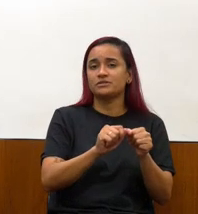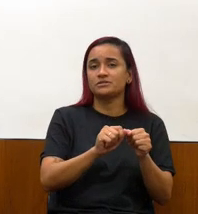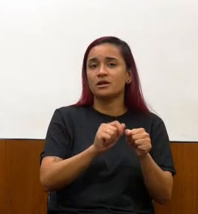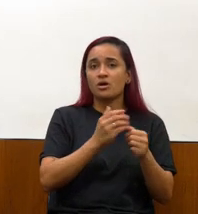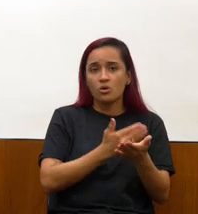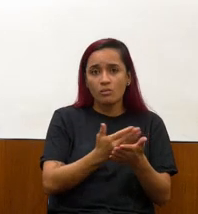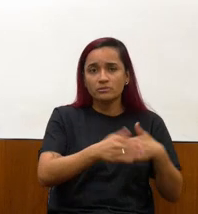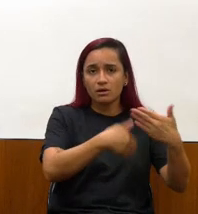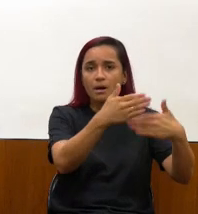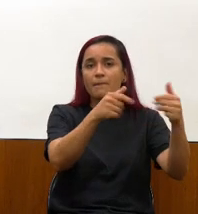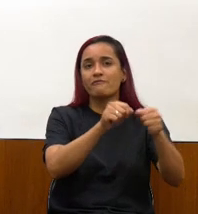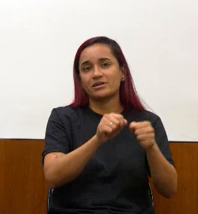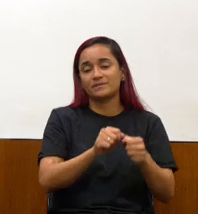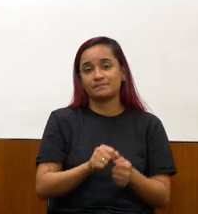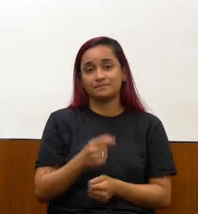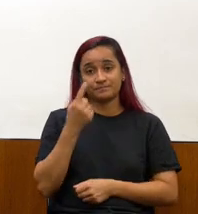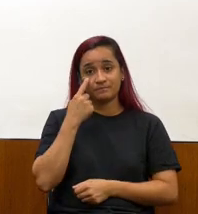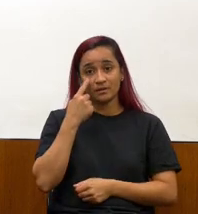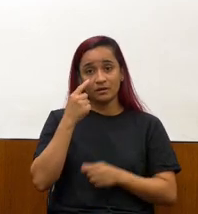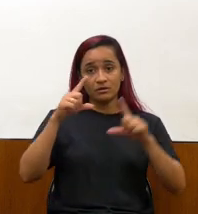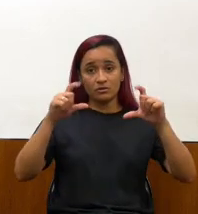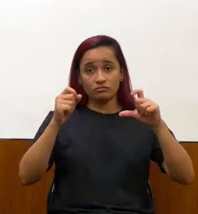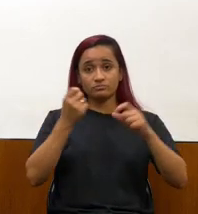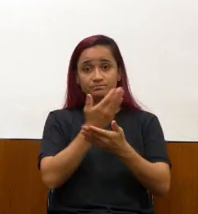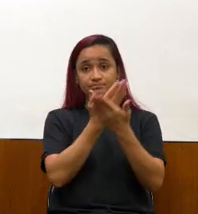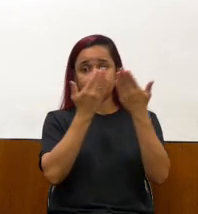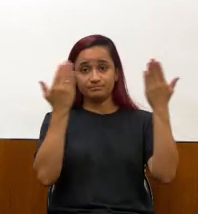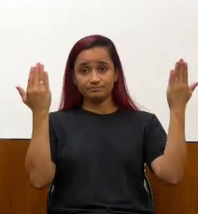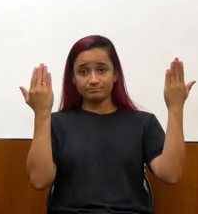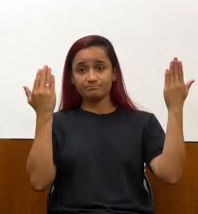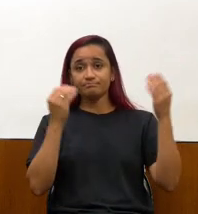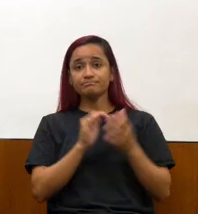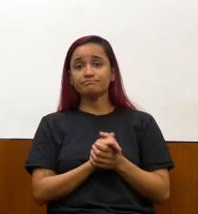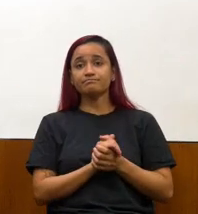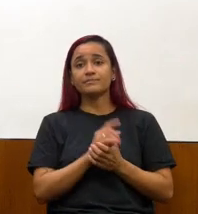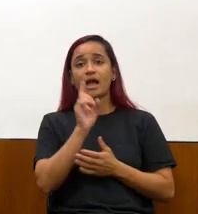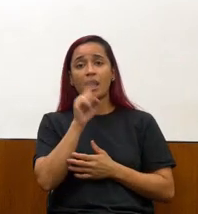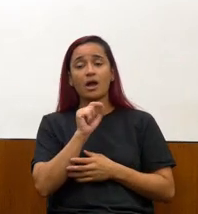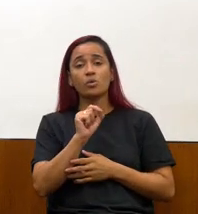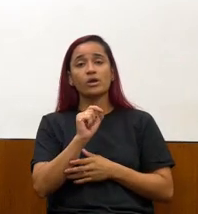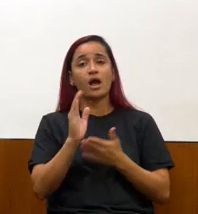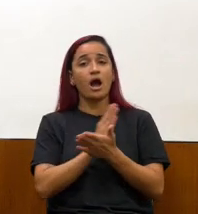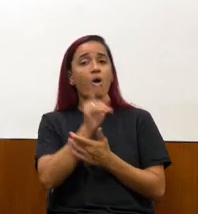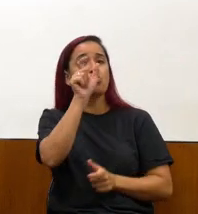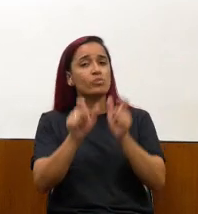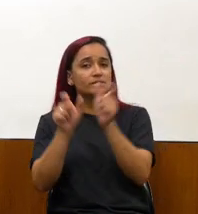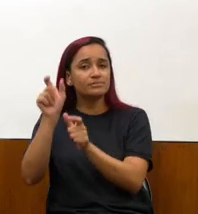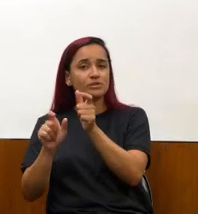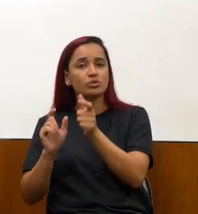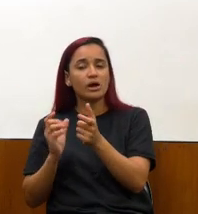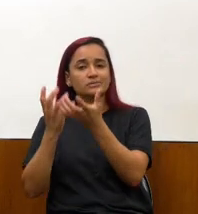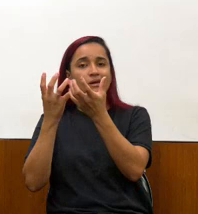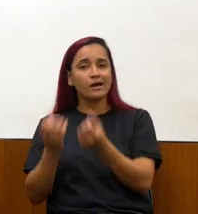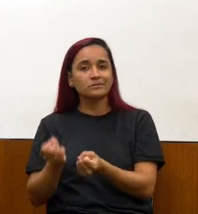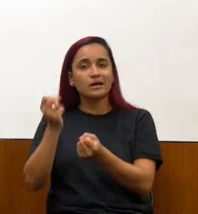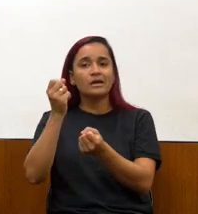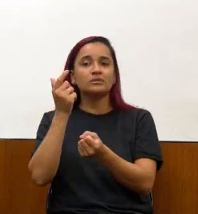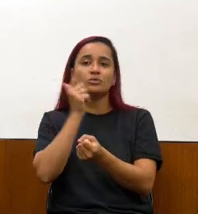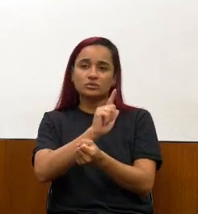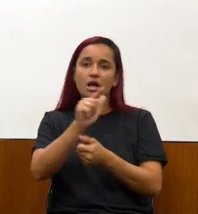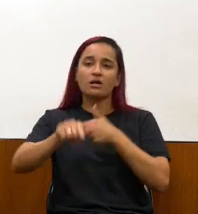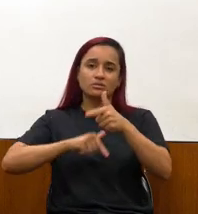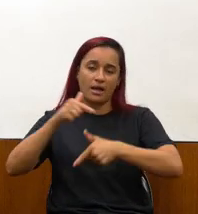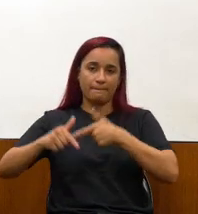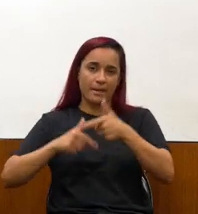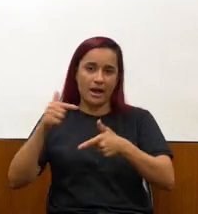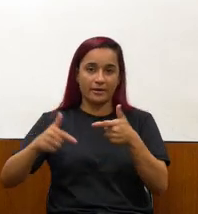Então, aí são algumas das pessoas que foram incluídas no mercado de trabalho nos últimos anos. Só para a gente entender, existem mais na cidade de Belo Horizonte, eu